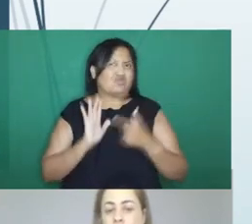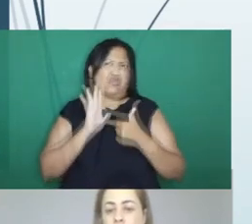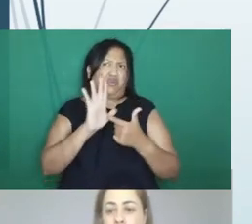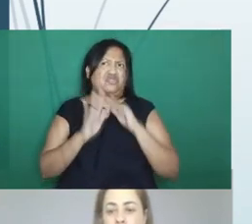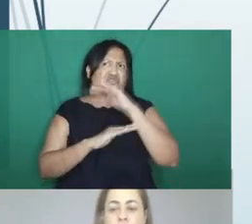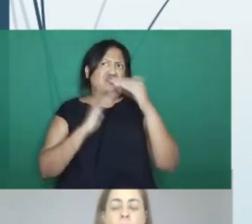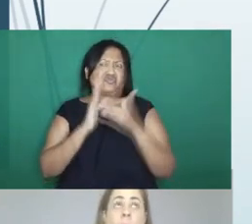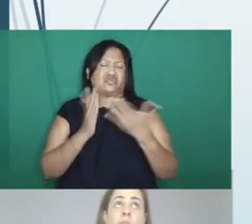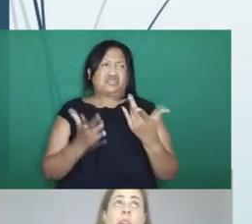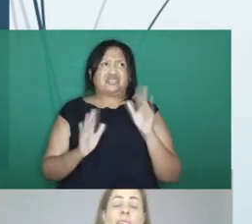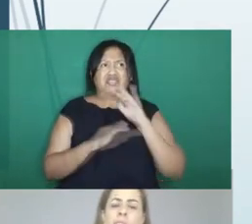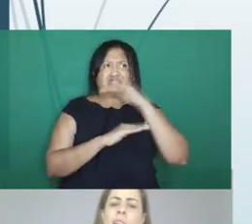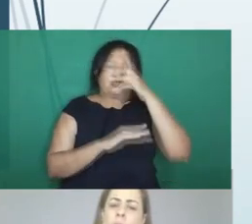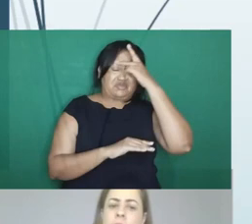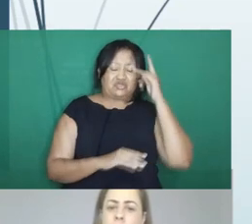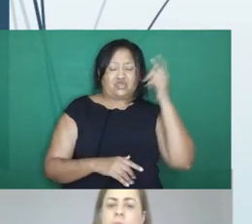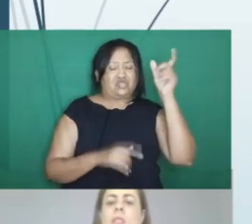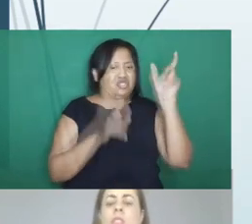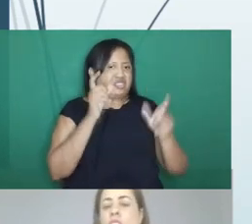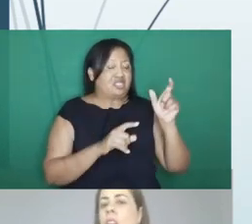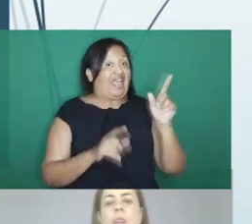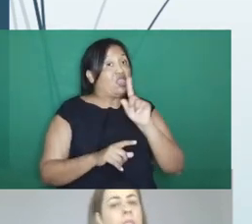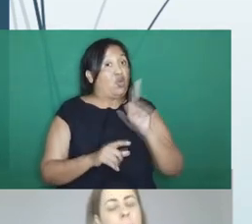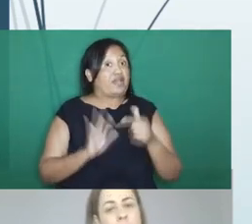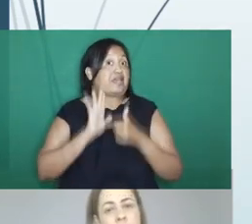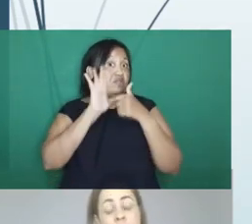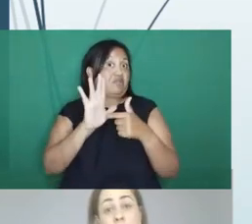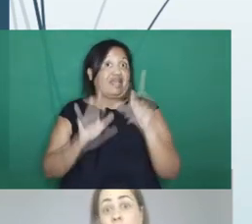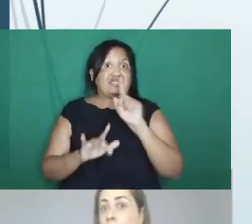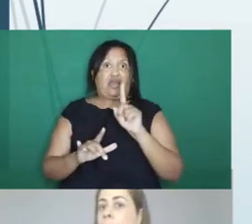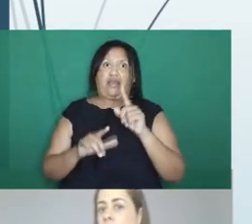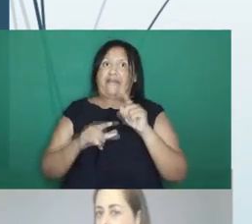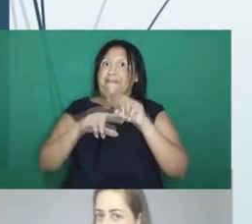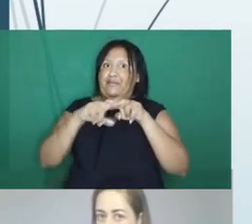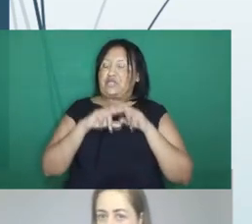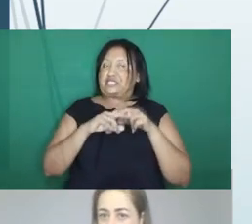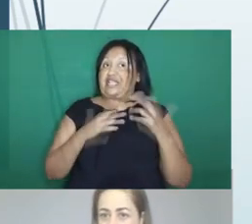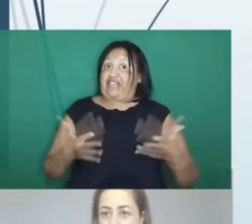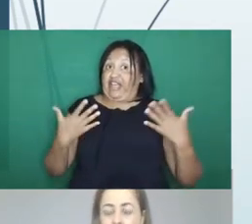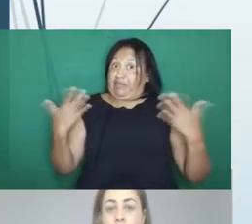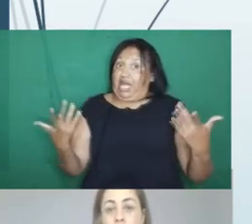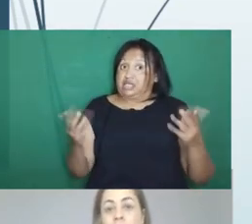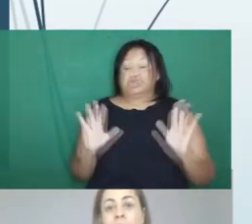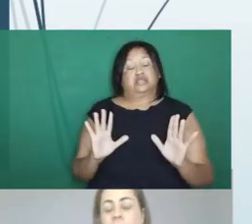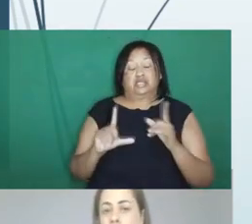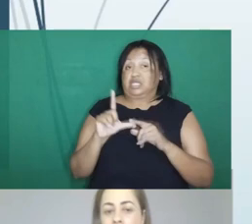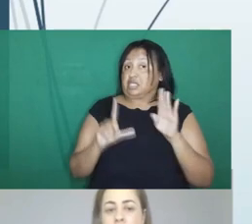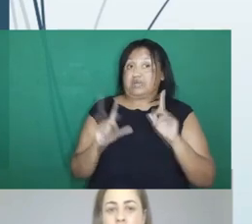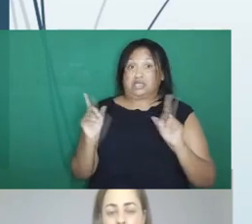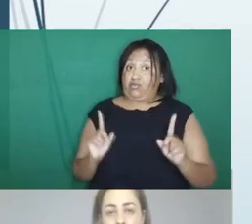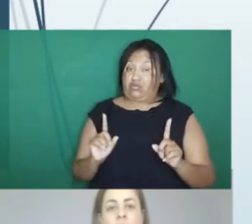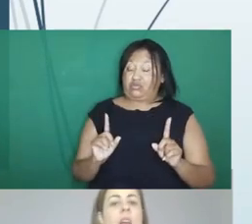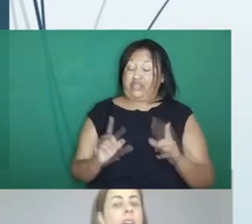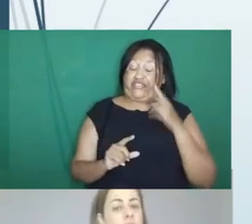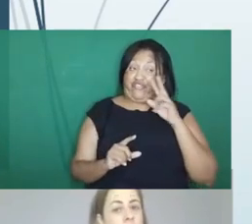todas as pessoas autistas bom ela realmente diz que ele não é representativo Mas não é por isso que ela tá feliz tá não é por isso que ela tá animada